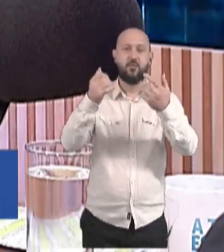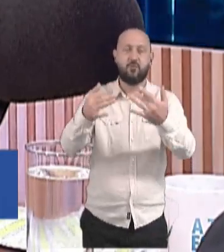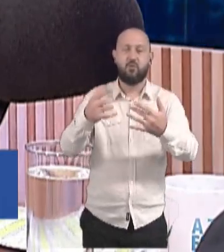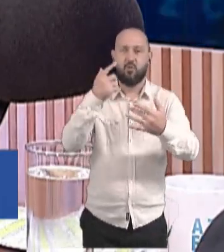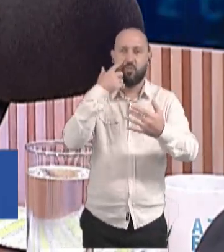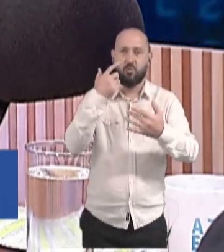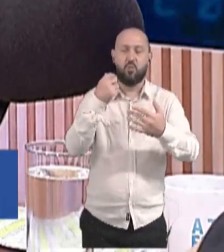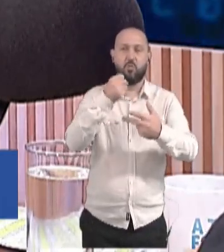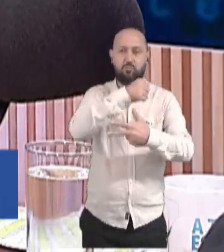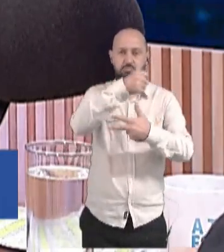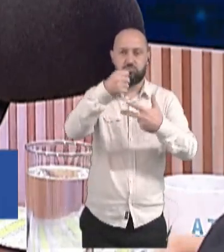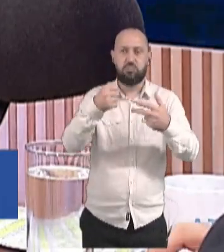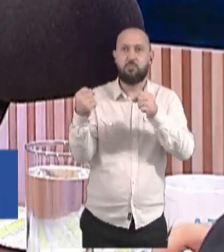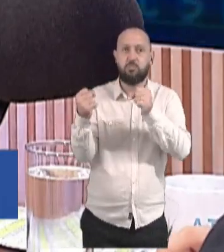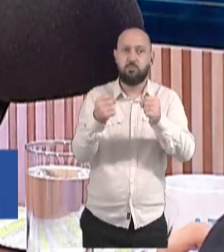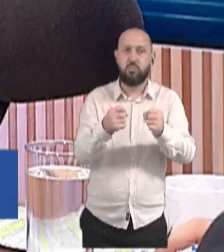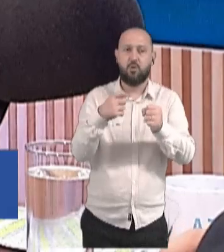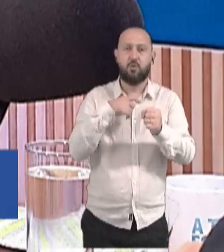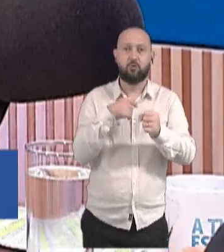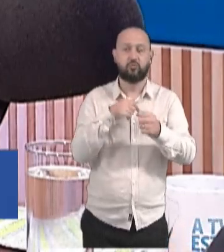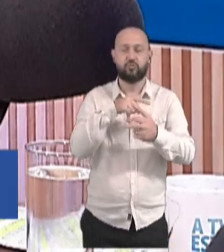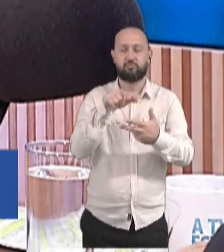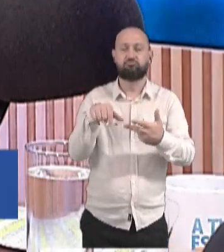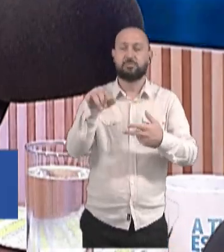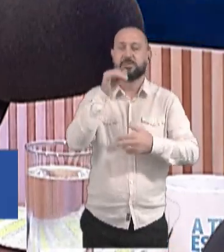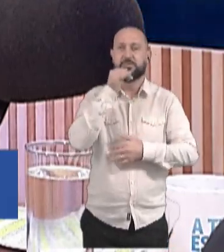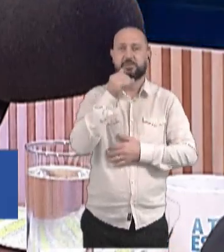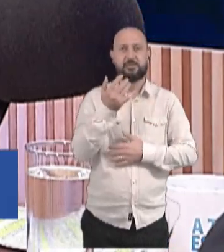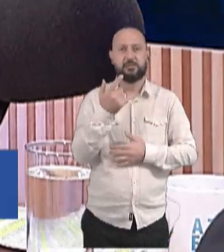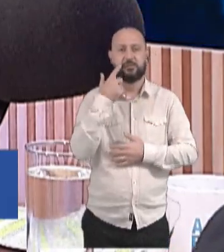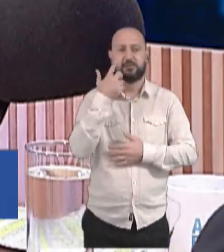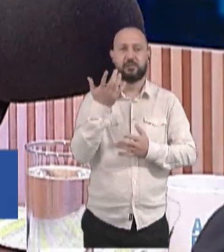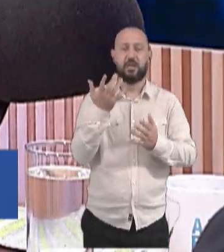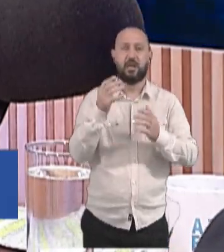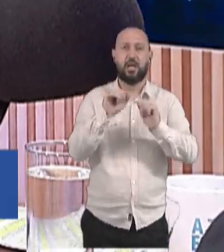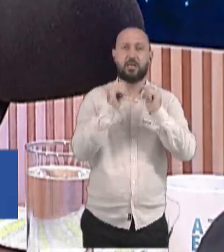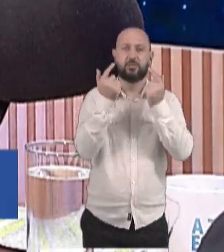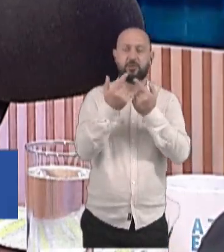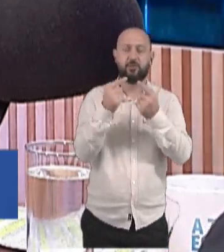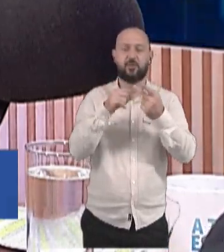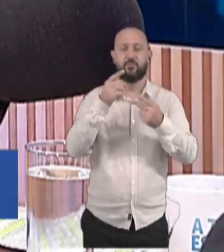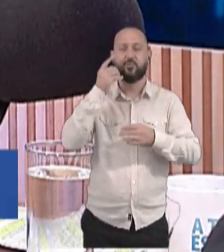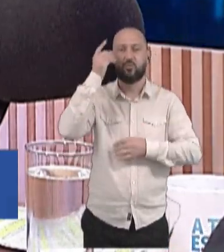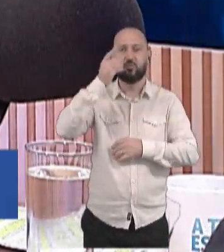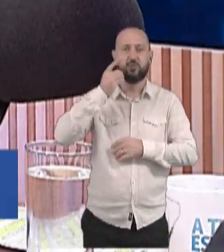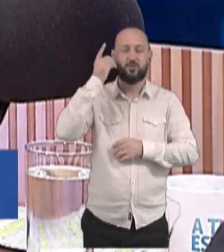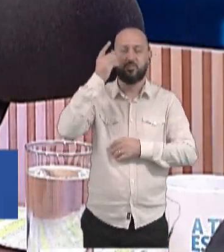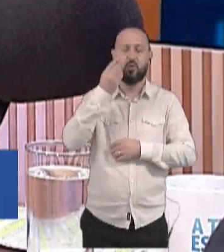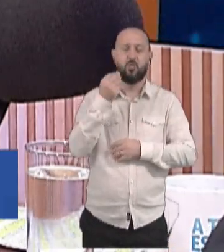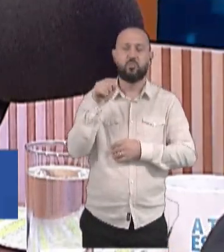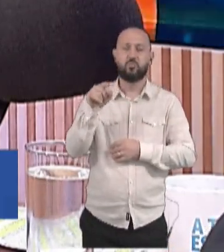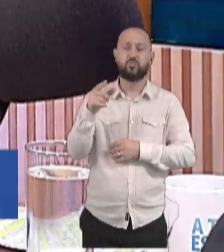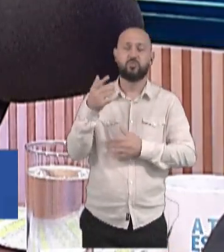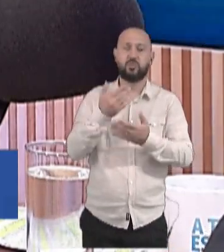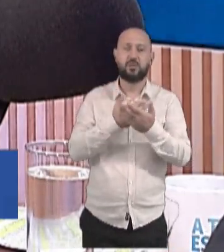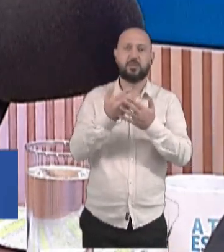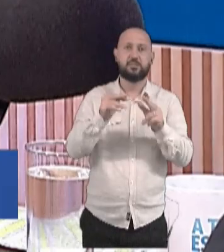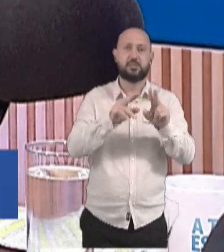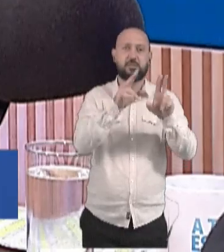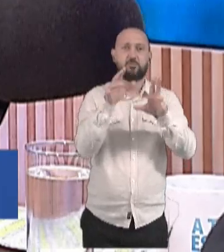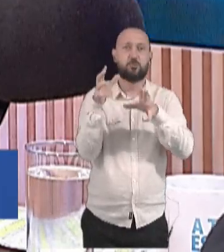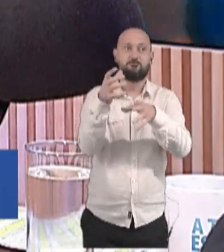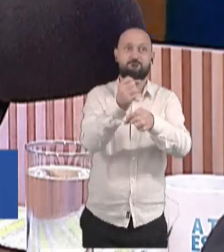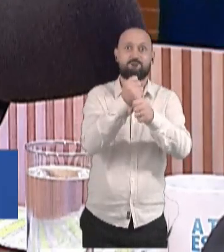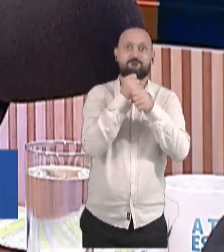com o poder público para isso, os agentes públicos, no caso, a Casa de Leis, os deputados, enfim, e como o senhor abraçou essa